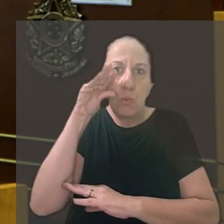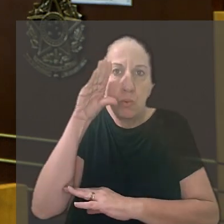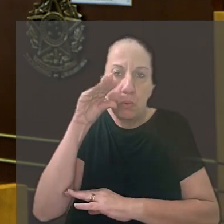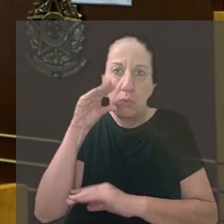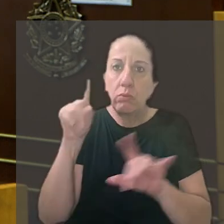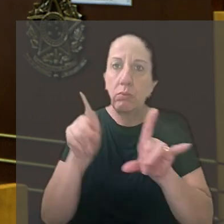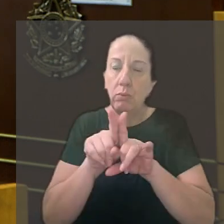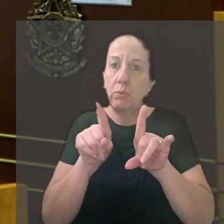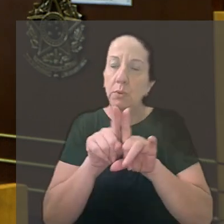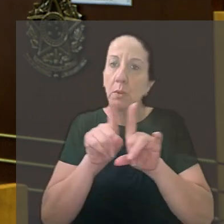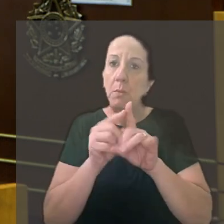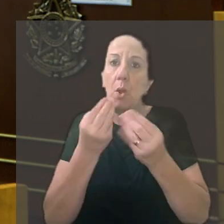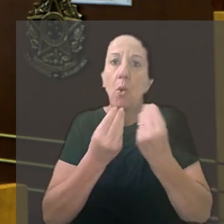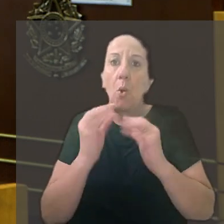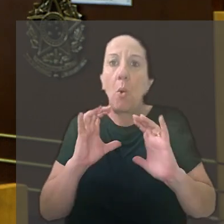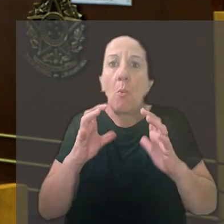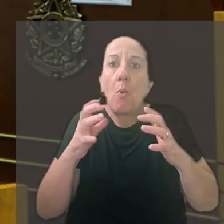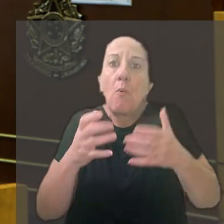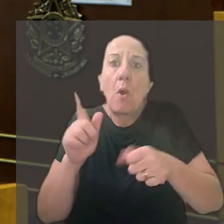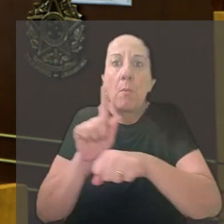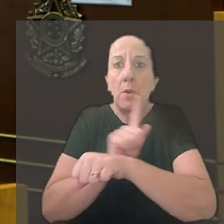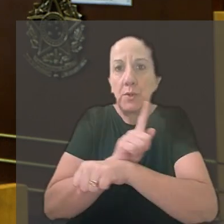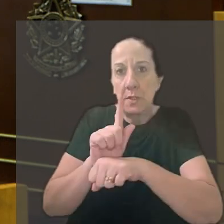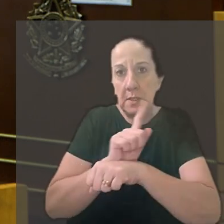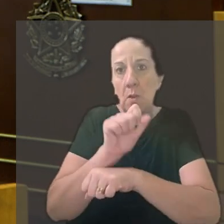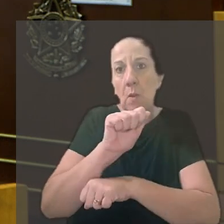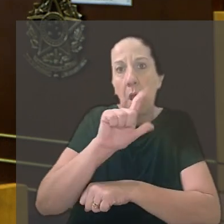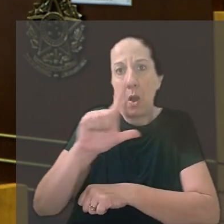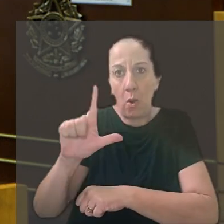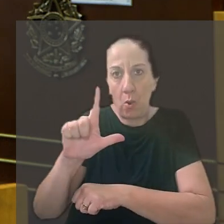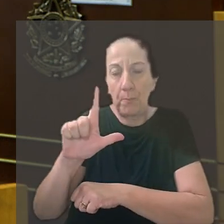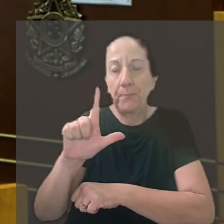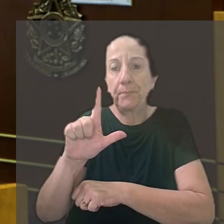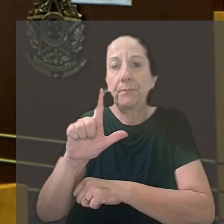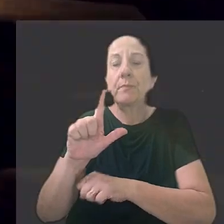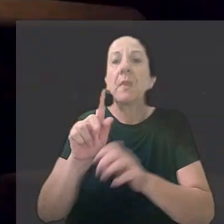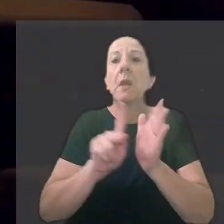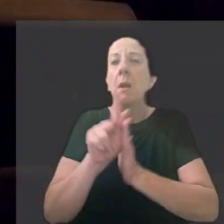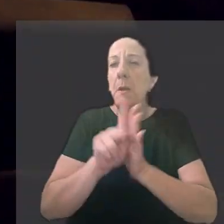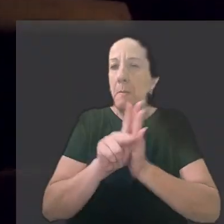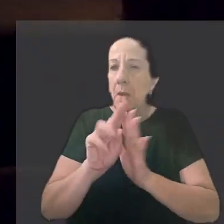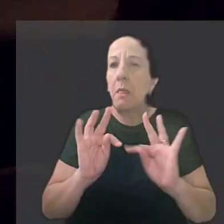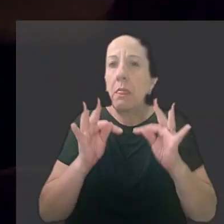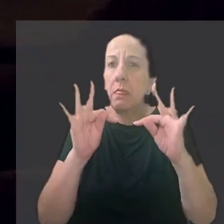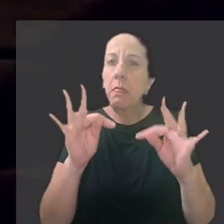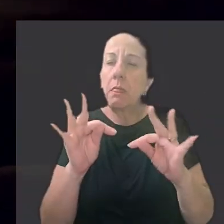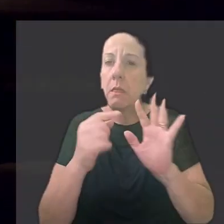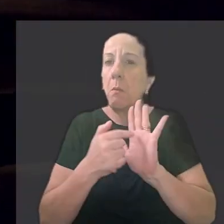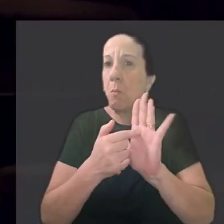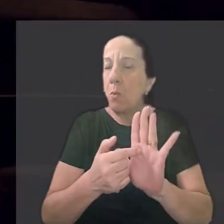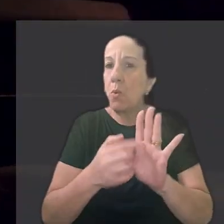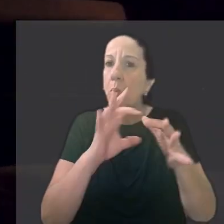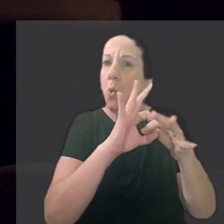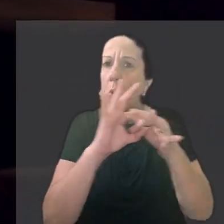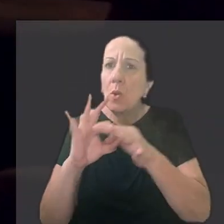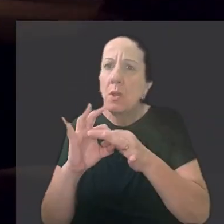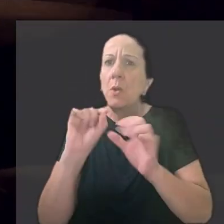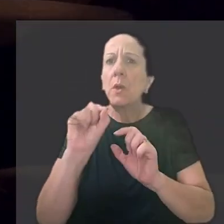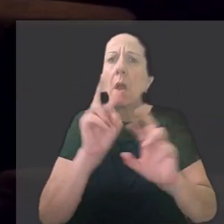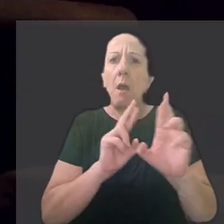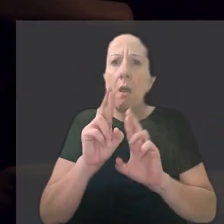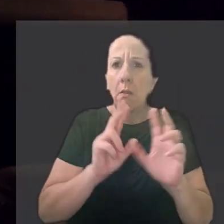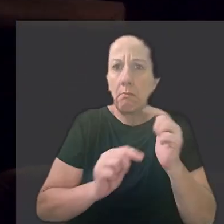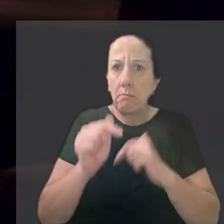seria necessário a verificação e o exame das formas de gestão algorítmica. A perícia técnica no código-fonte revelaria